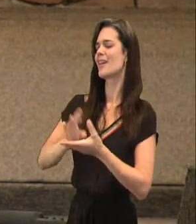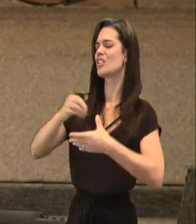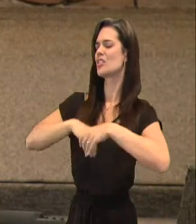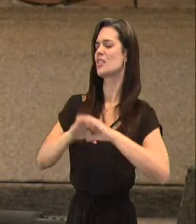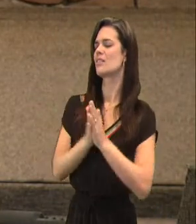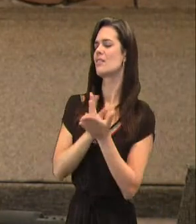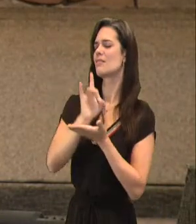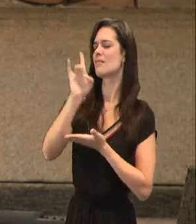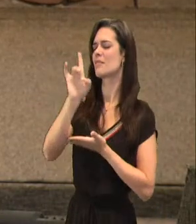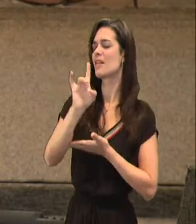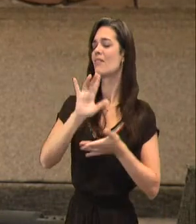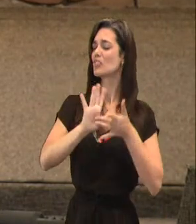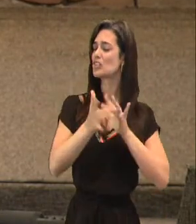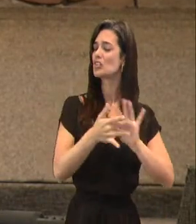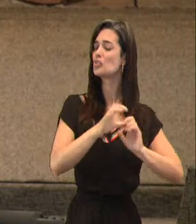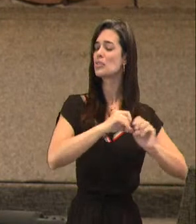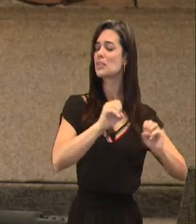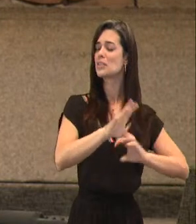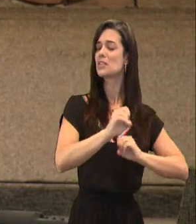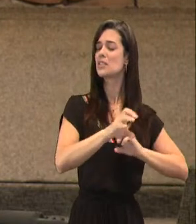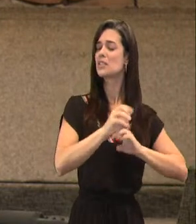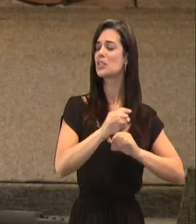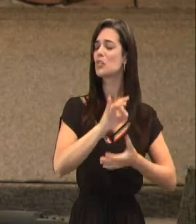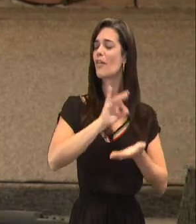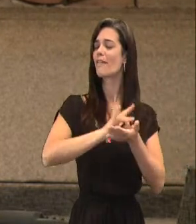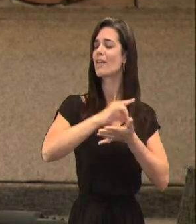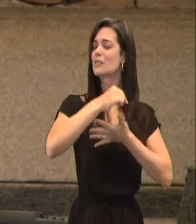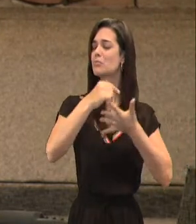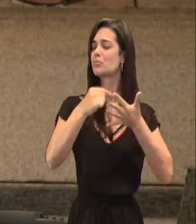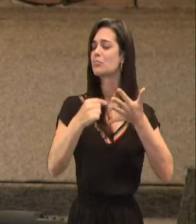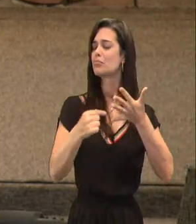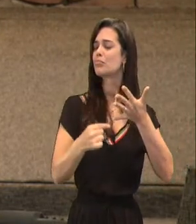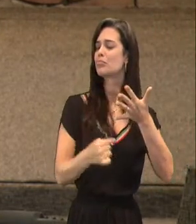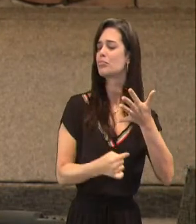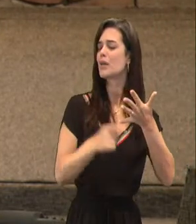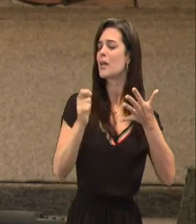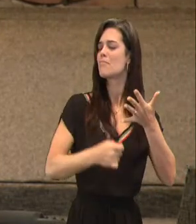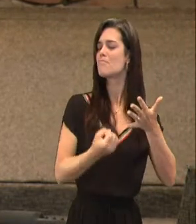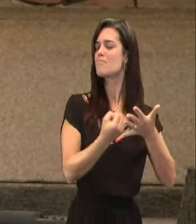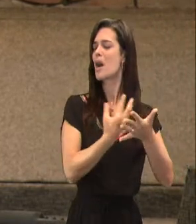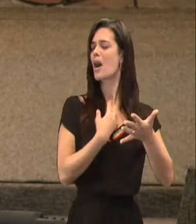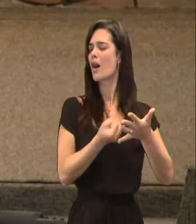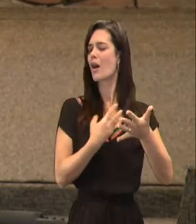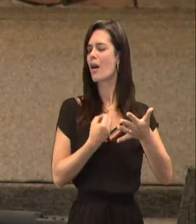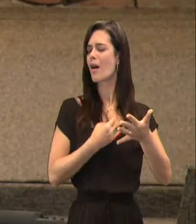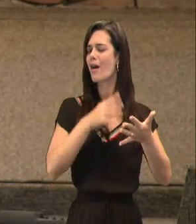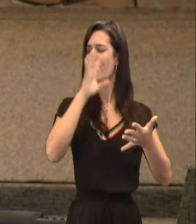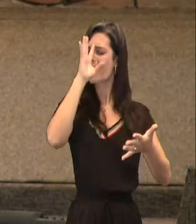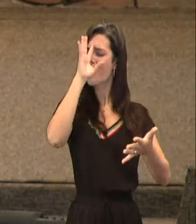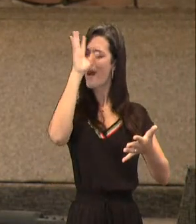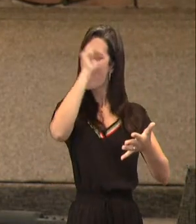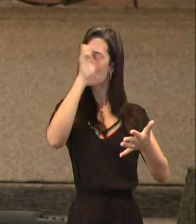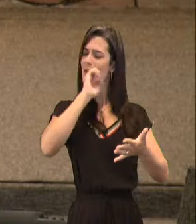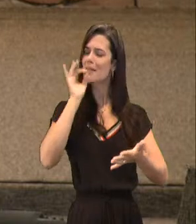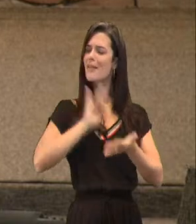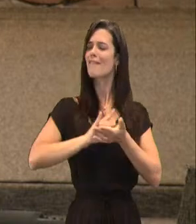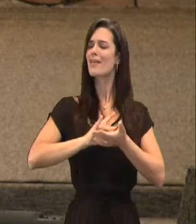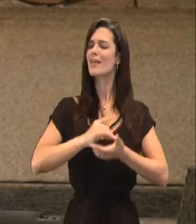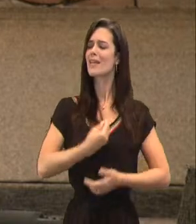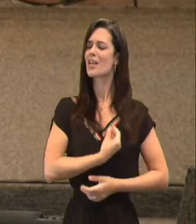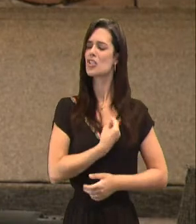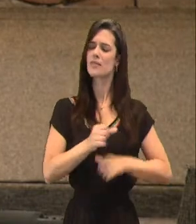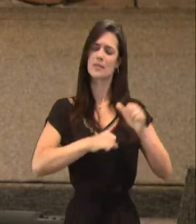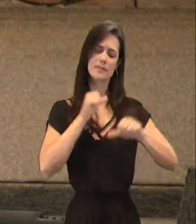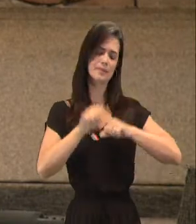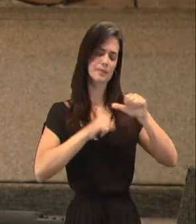Filho, e que essa compreensão gere em nós uma transformação, que sejamos verdadeiramente Teus